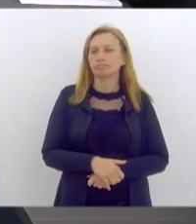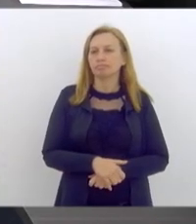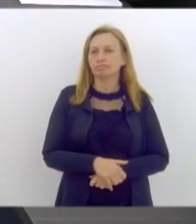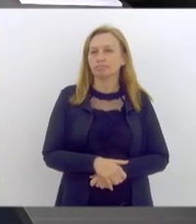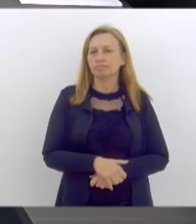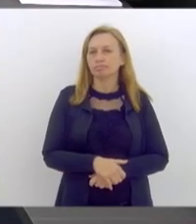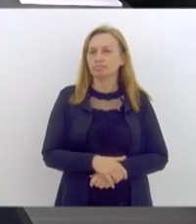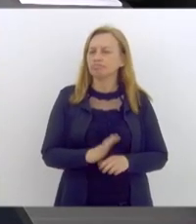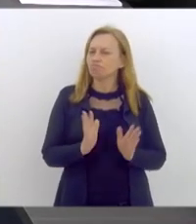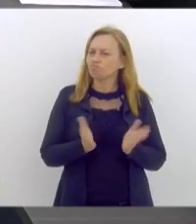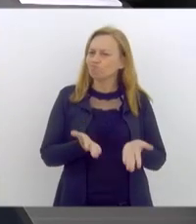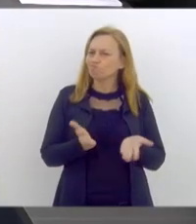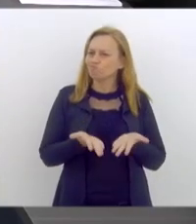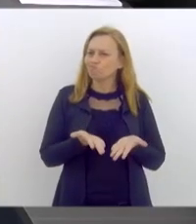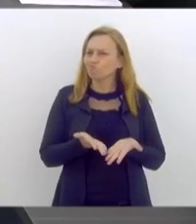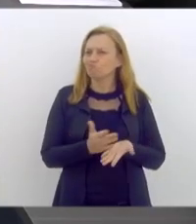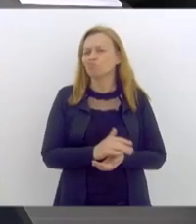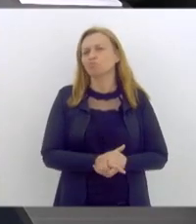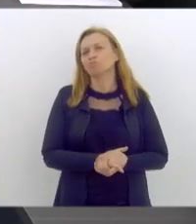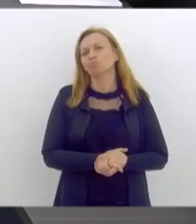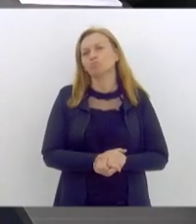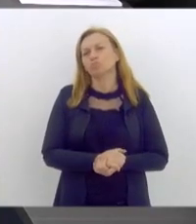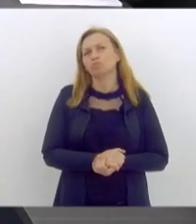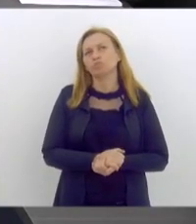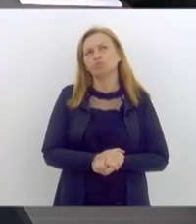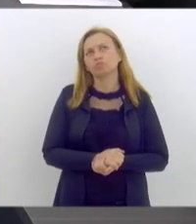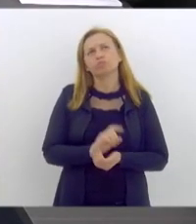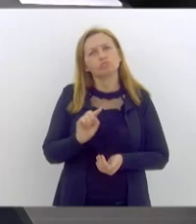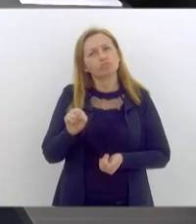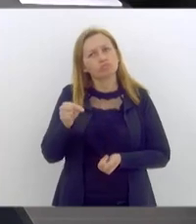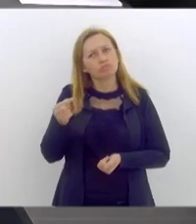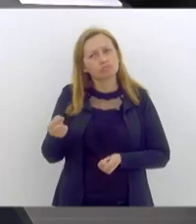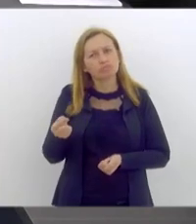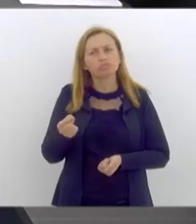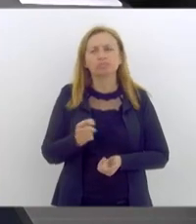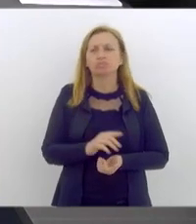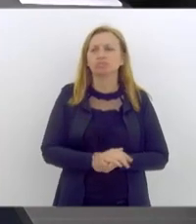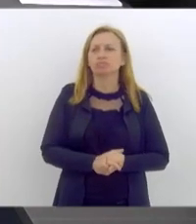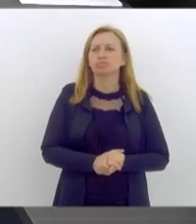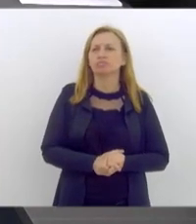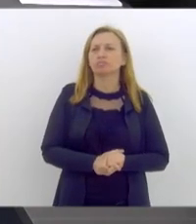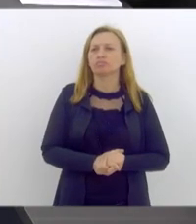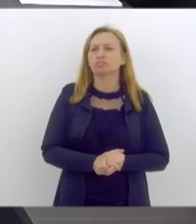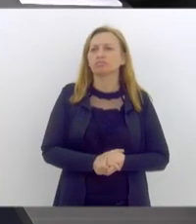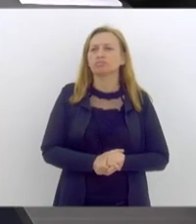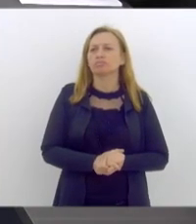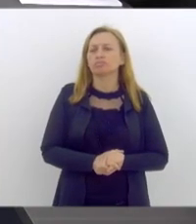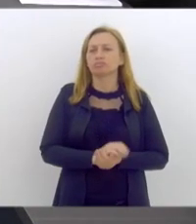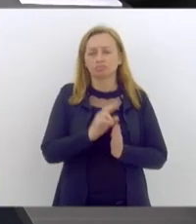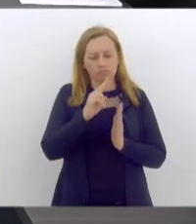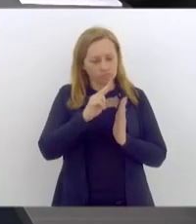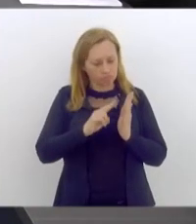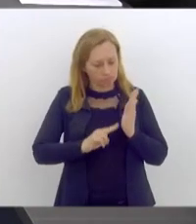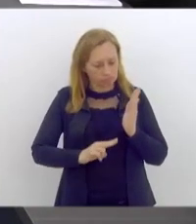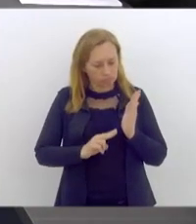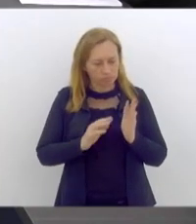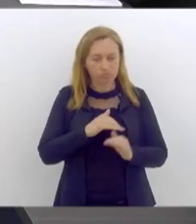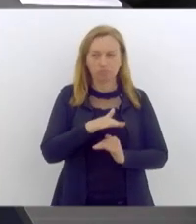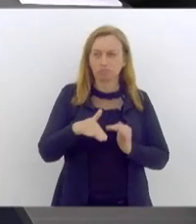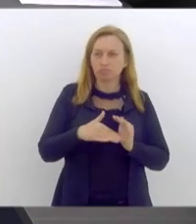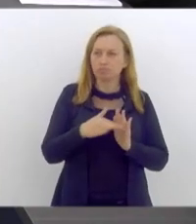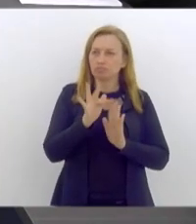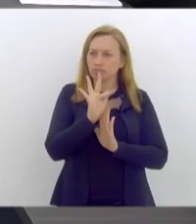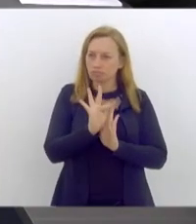eu hoje depois que eu fiz a leitura de todos esses